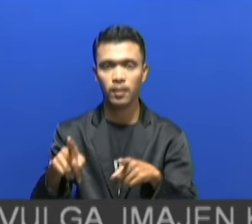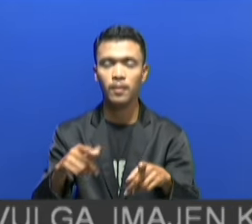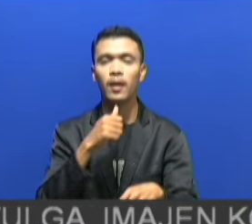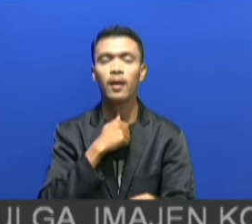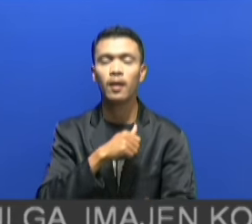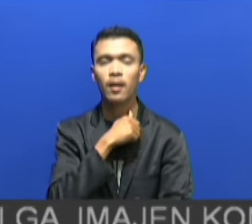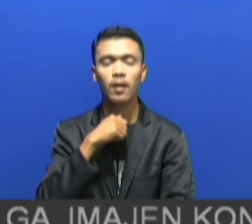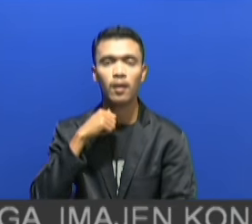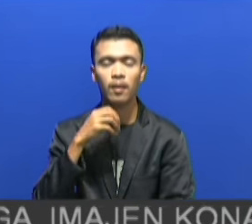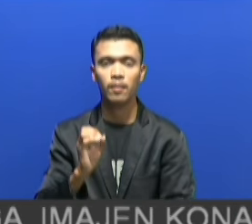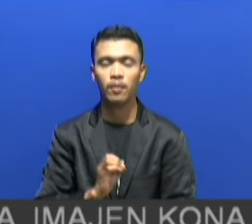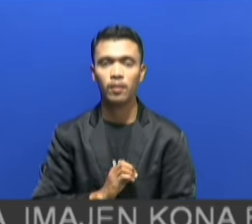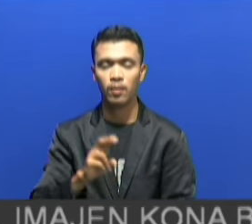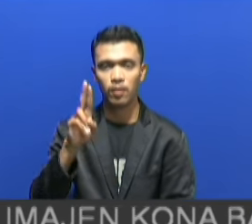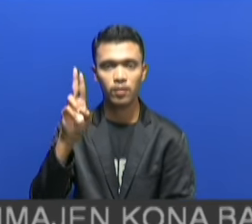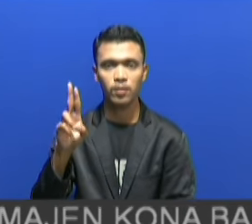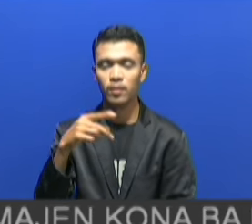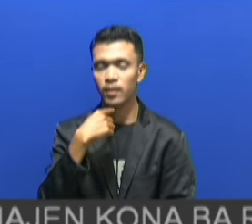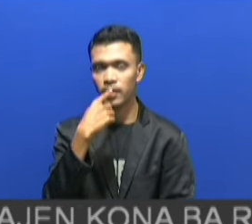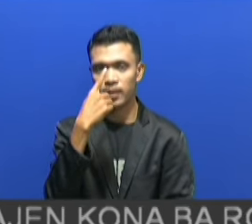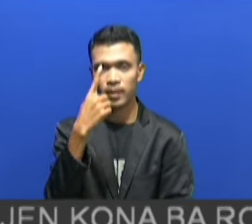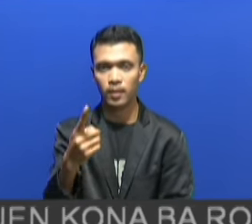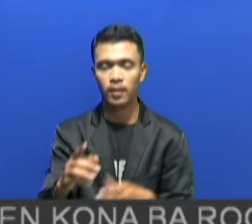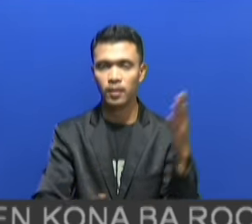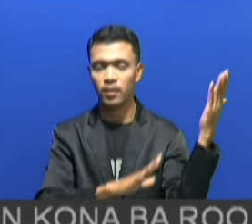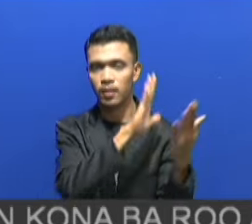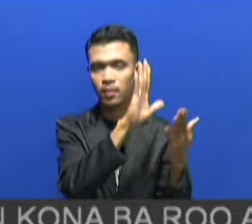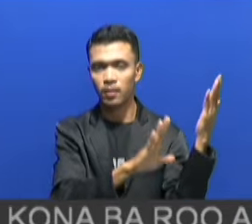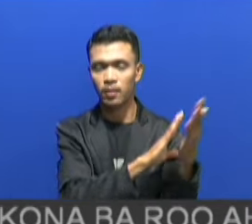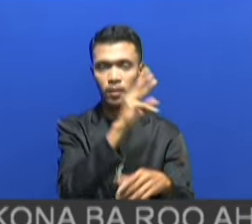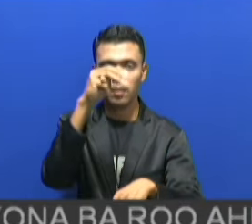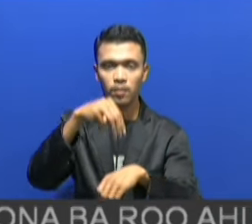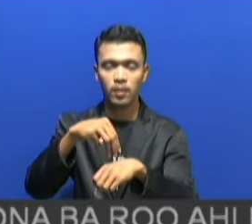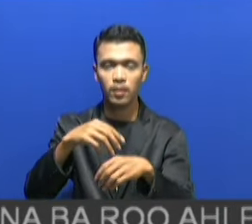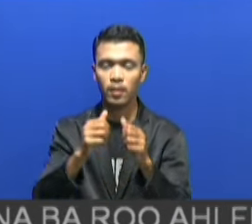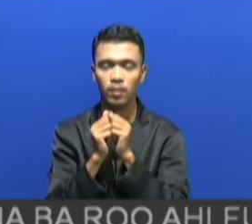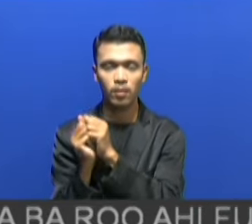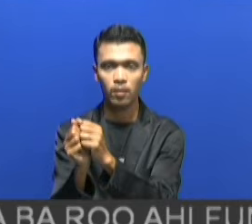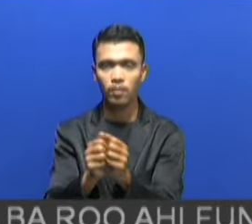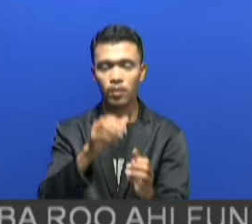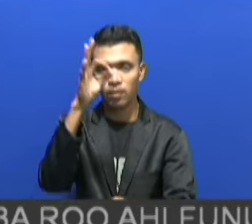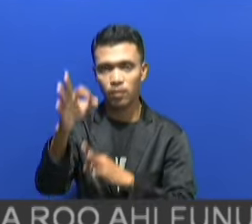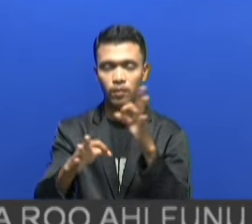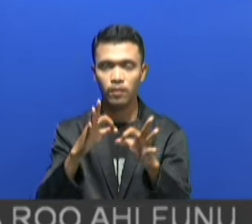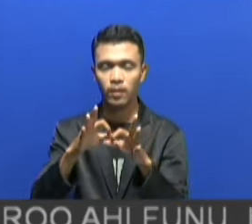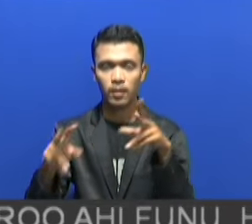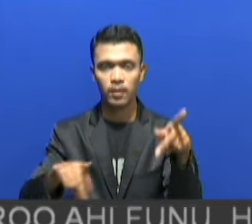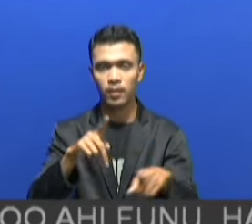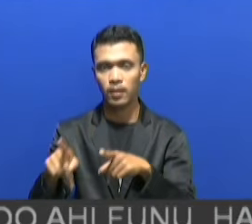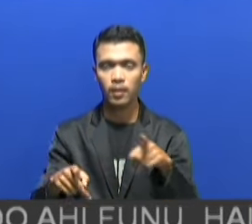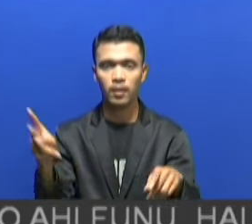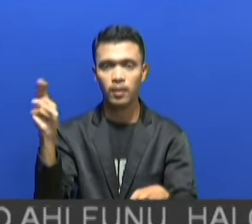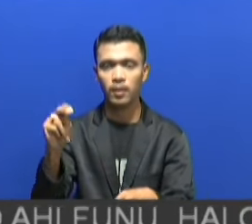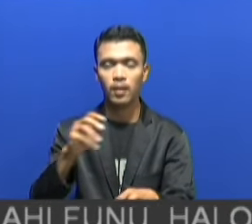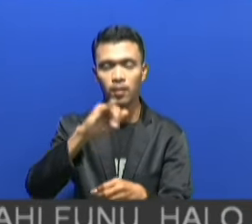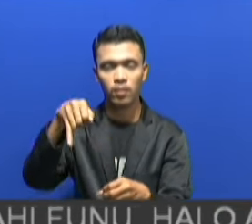Padre Paróquia Ossu, José Gonzaga Hateten. Celebração nem aturramento fiar sará de dian. Não contempla relação com